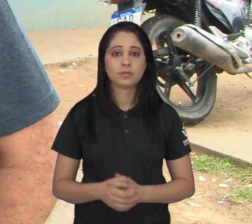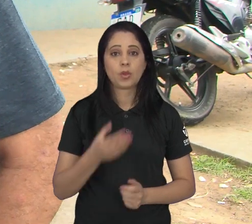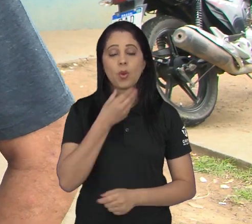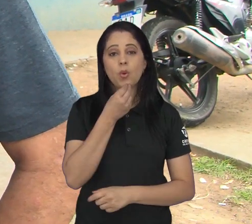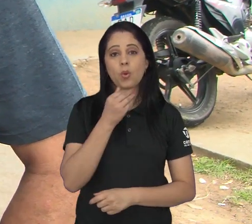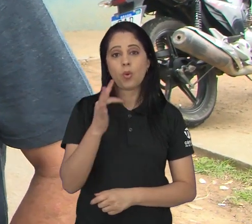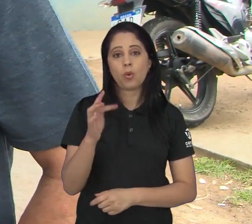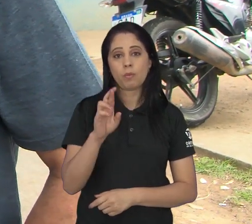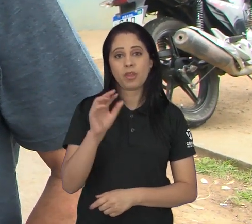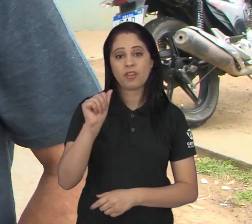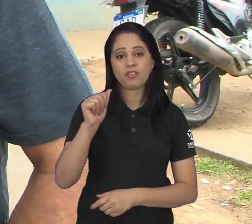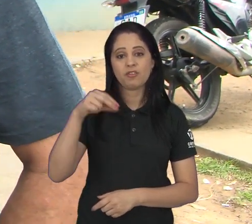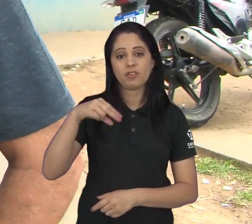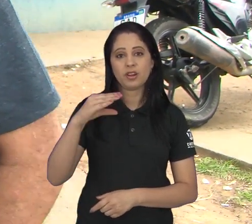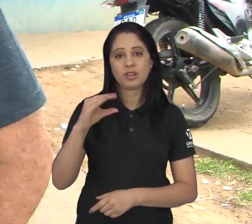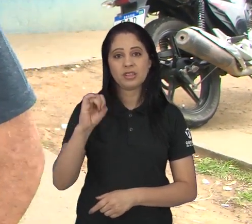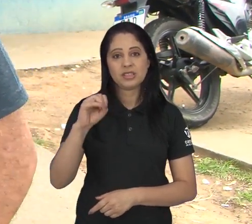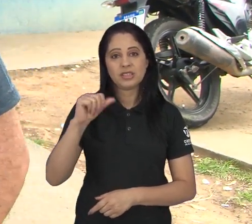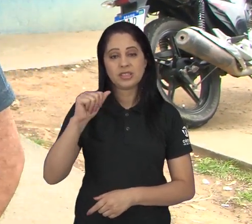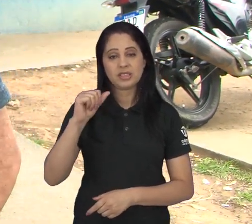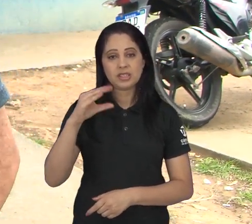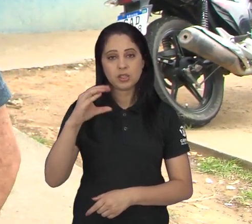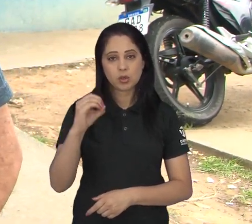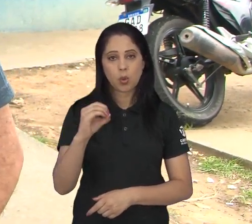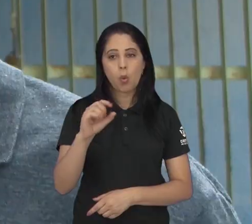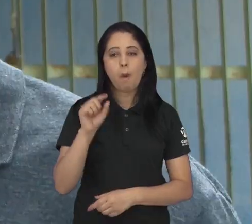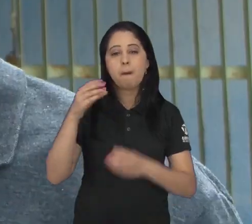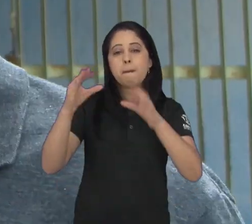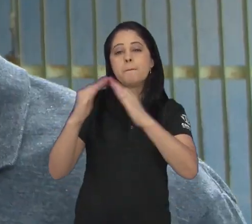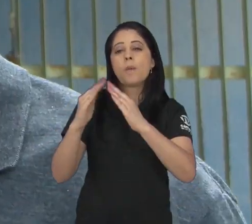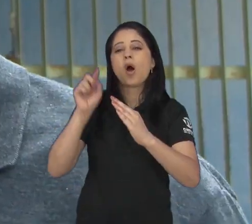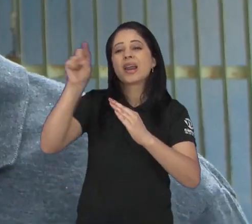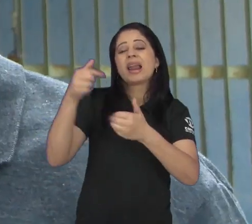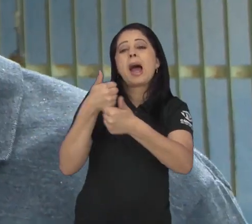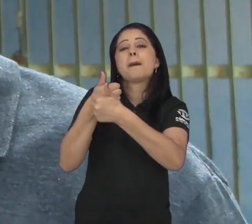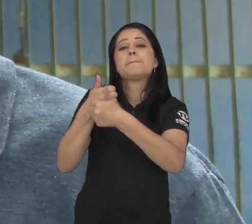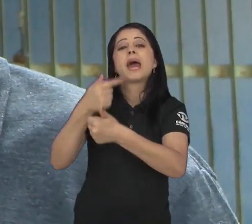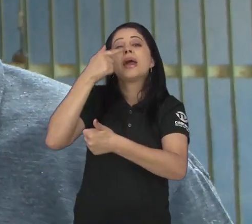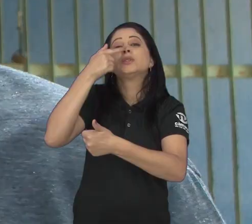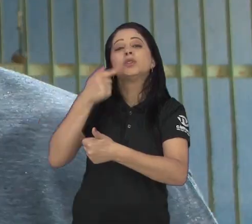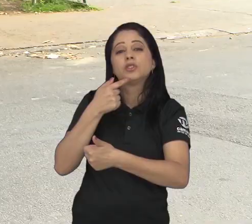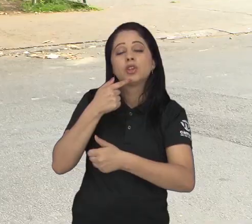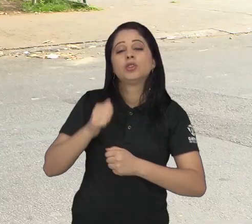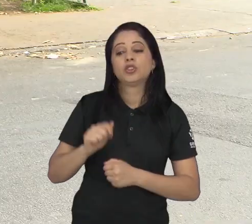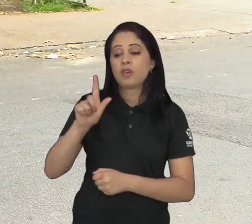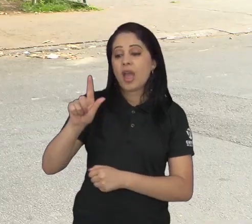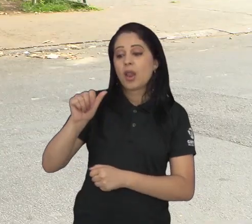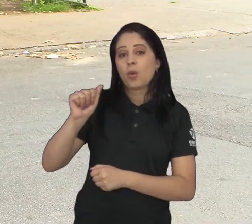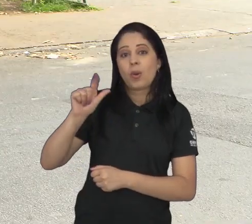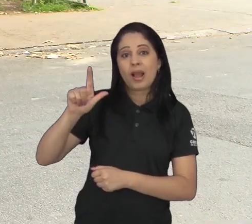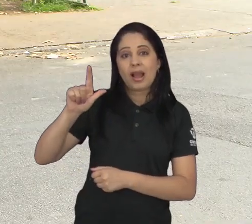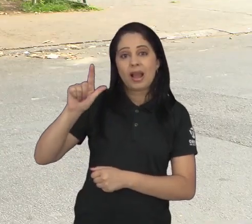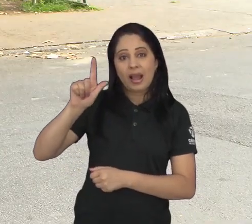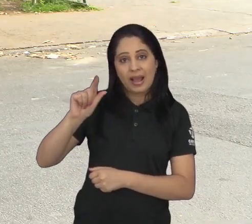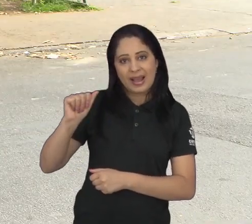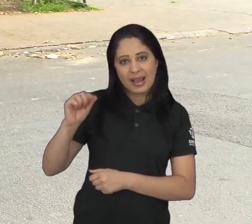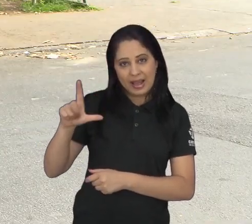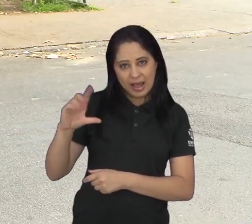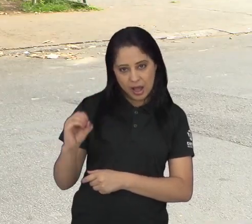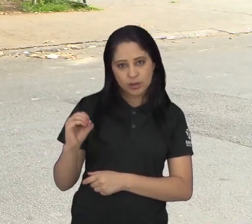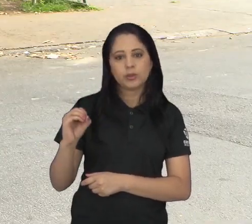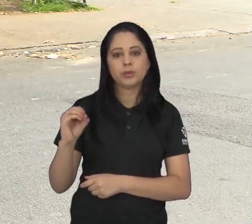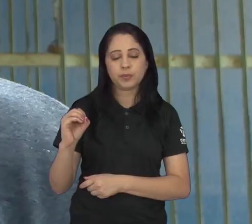na região do Galo Branco desde 1986 e tem muita história para contar já que acompanhou o desenvolvimento